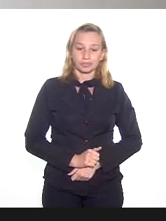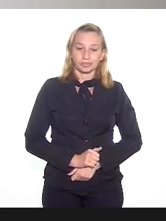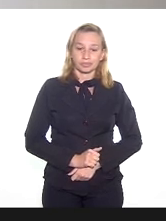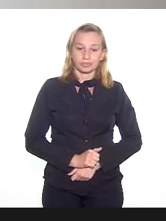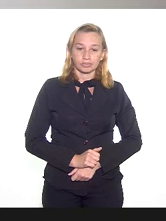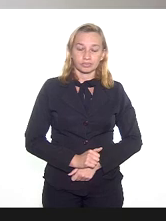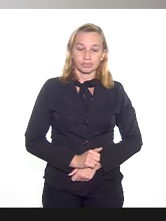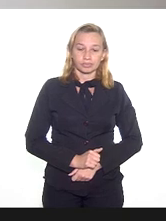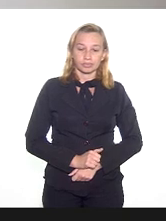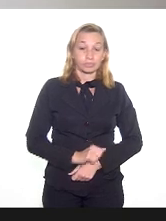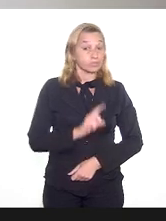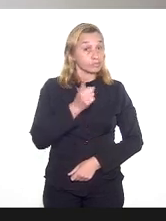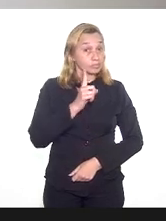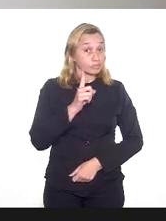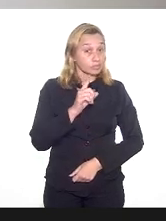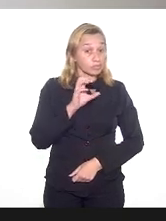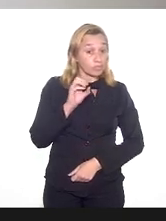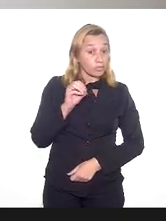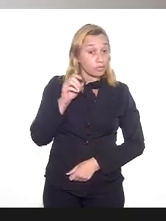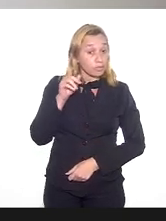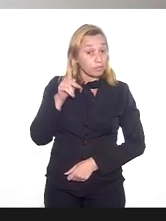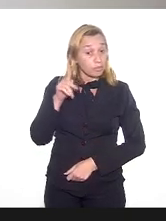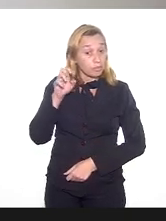não era operadora, né,